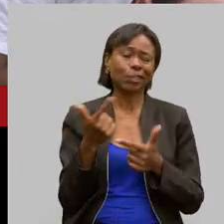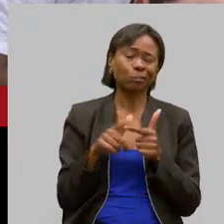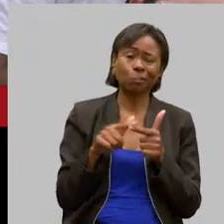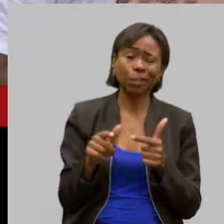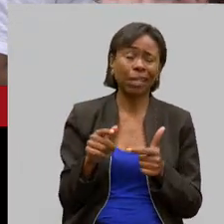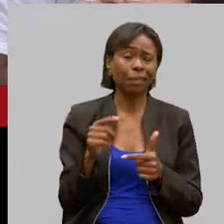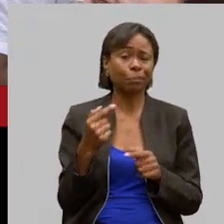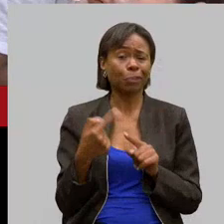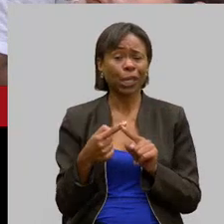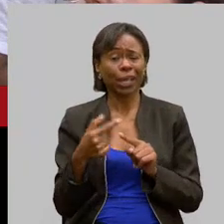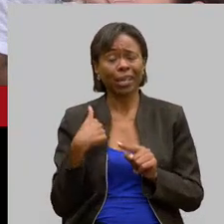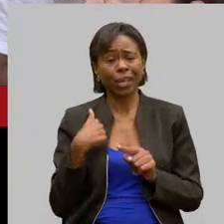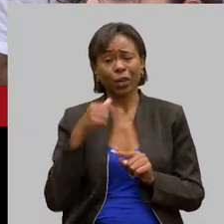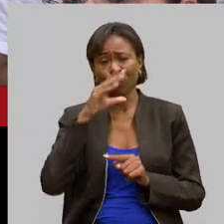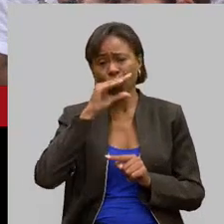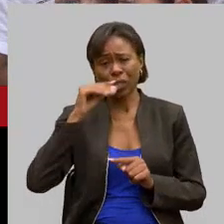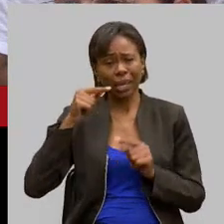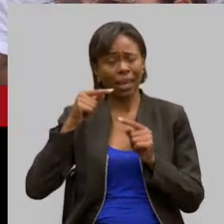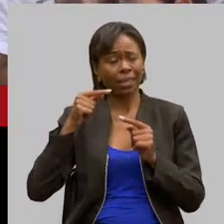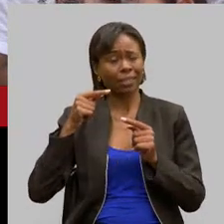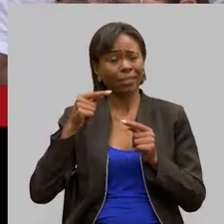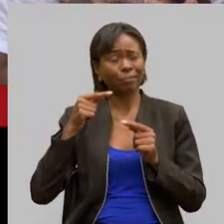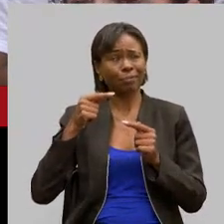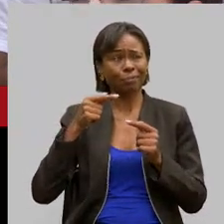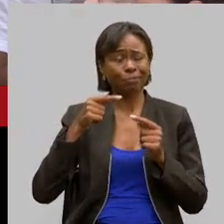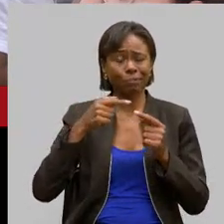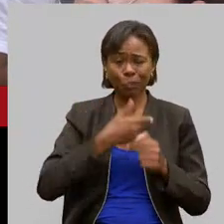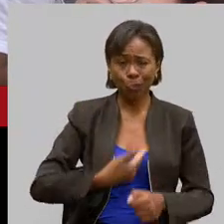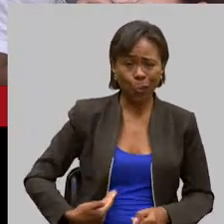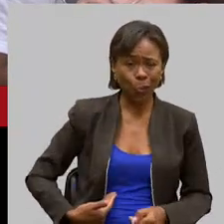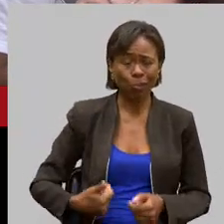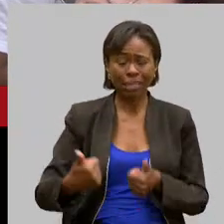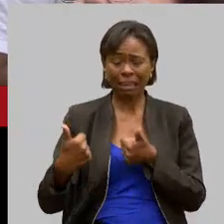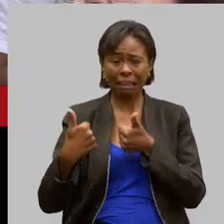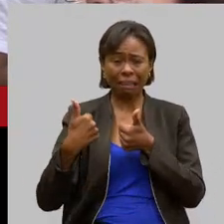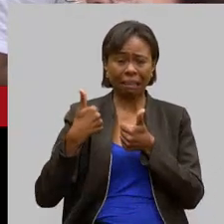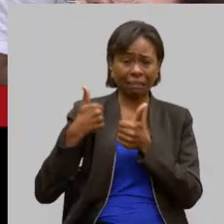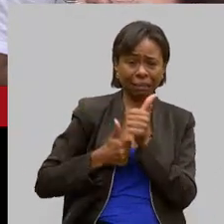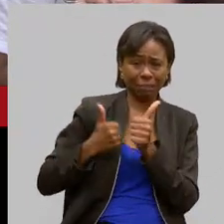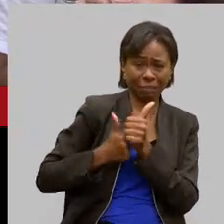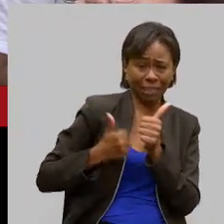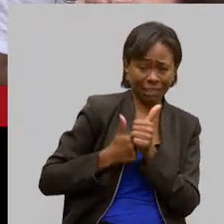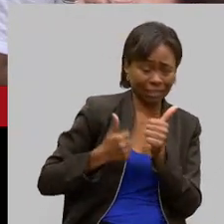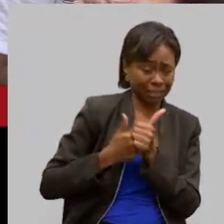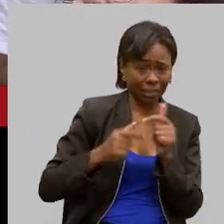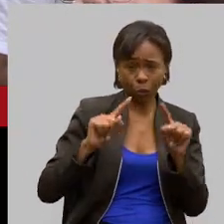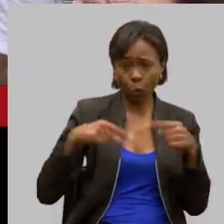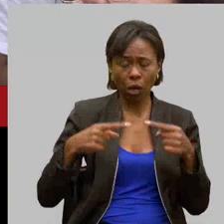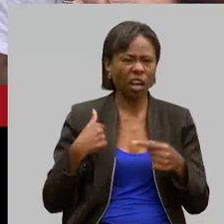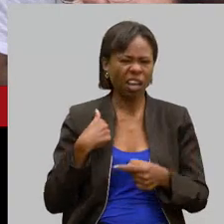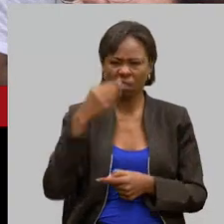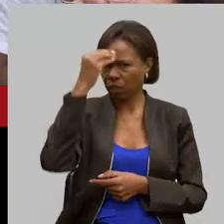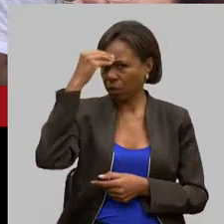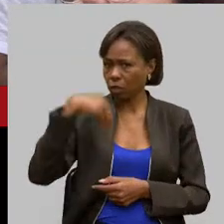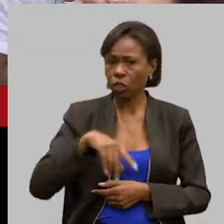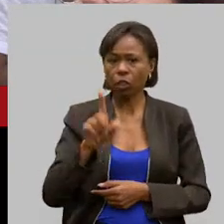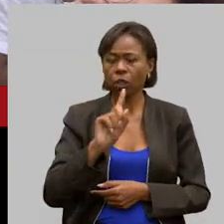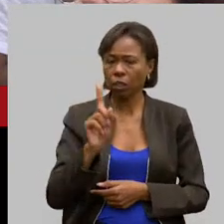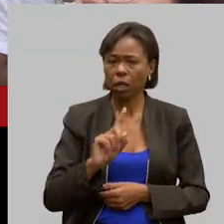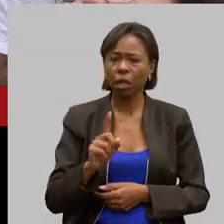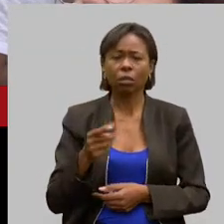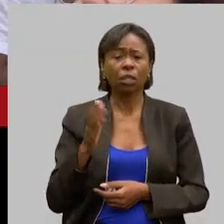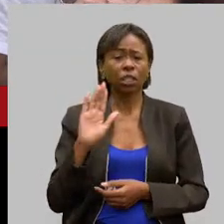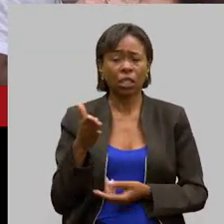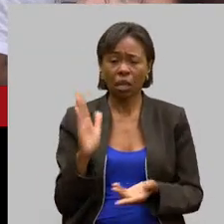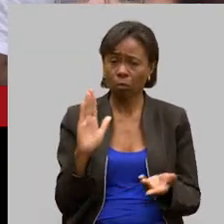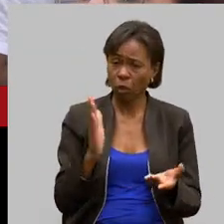perseguida mas eu não vou desistir né ontem antes de vir para cá estive respondendo um processo aí de pad que levantaram contra mim